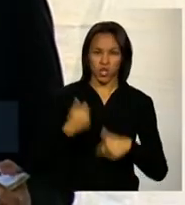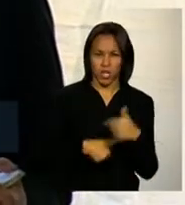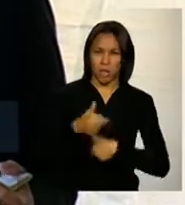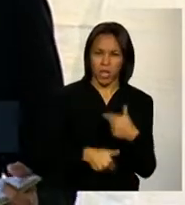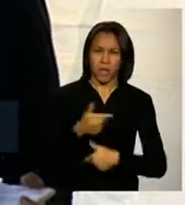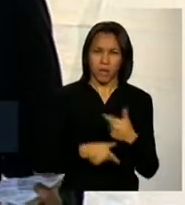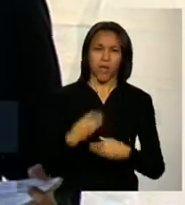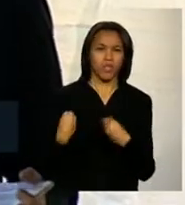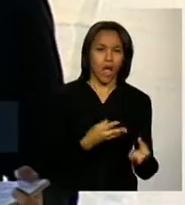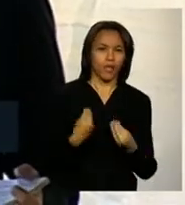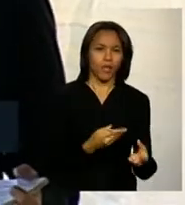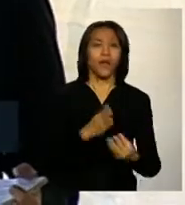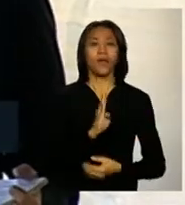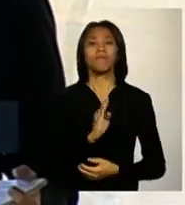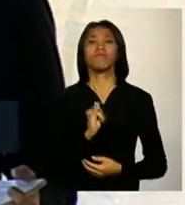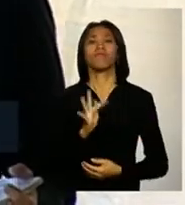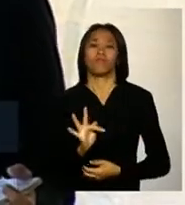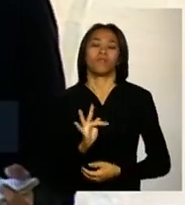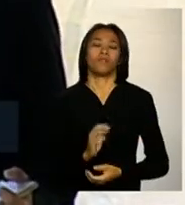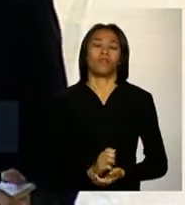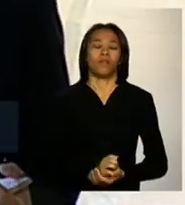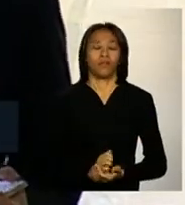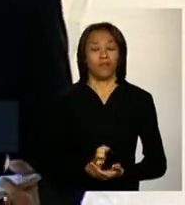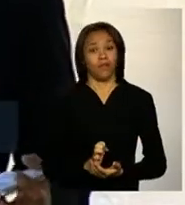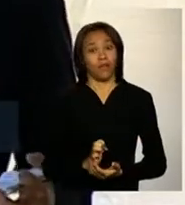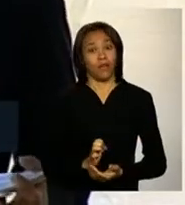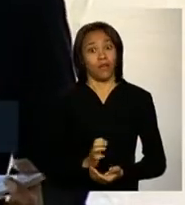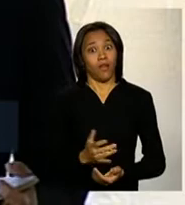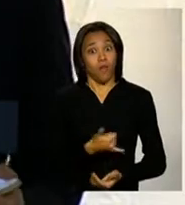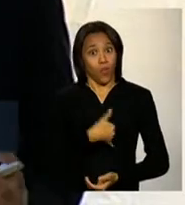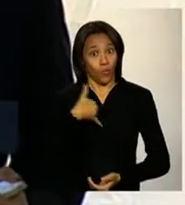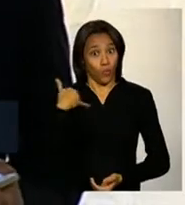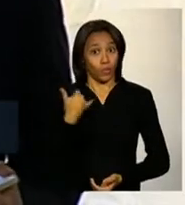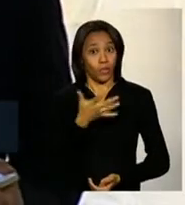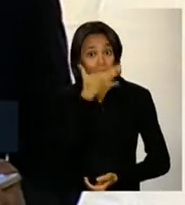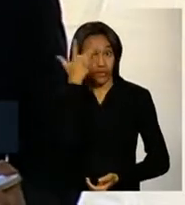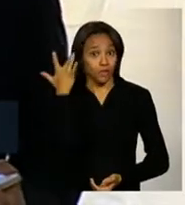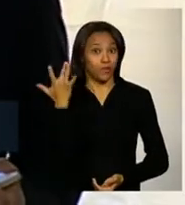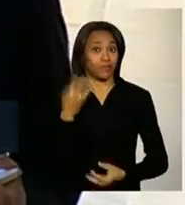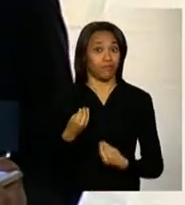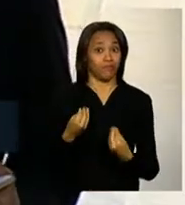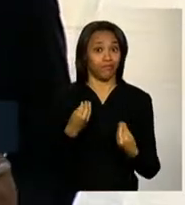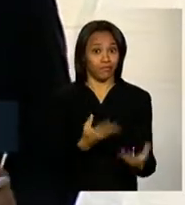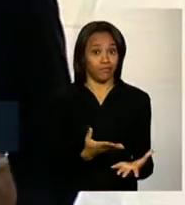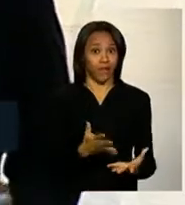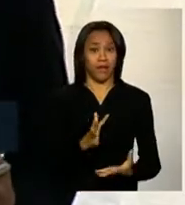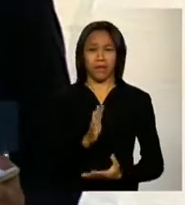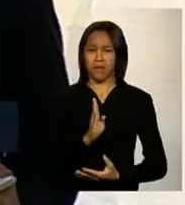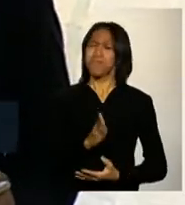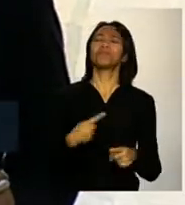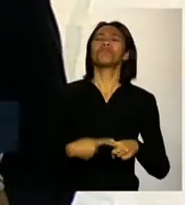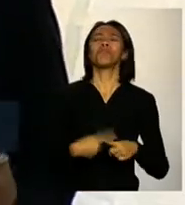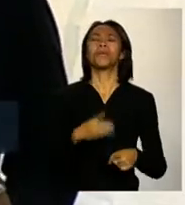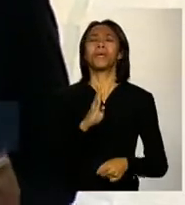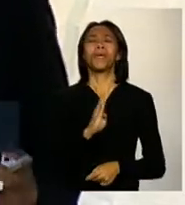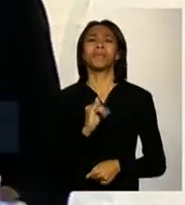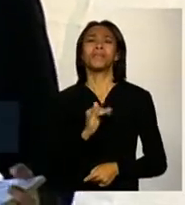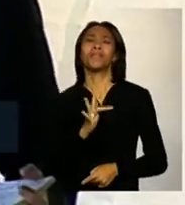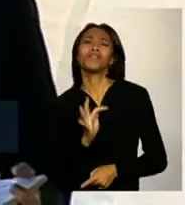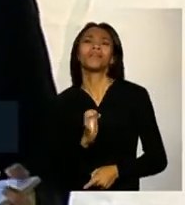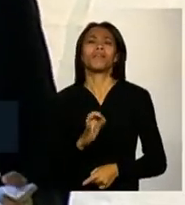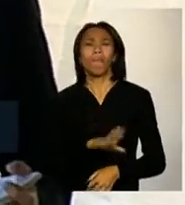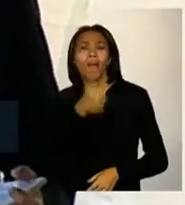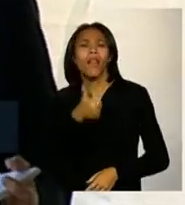trabalho meu filho come bife orgulho das pessoas é porque bife porque não